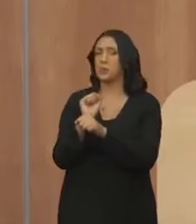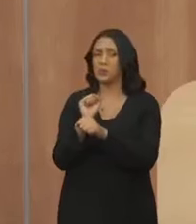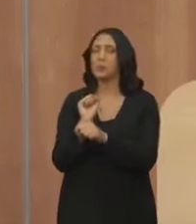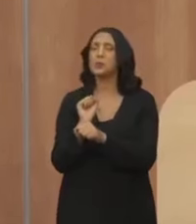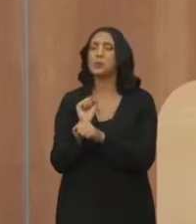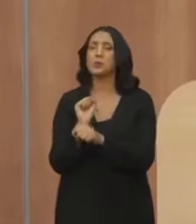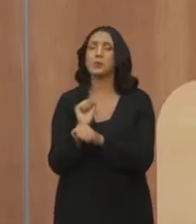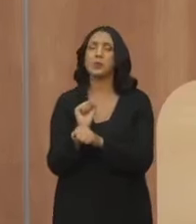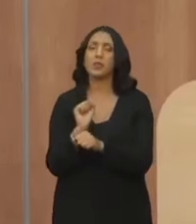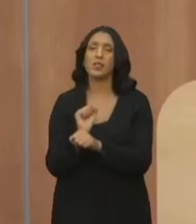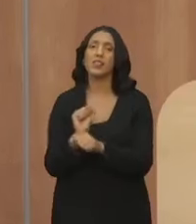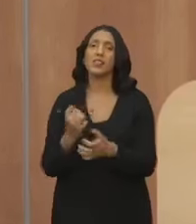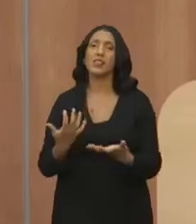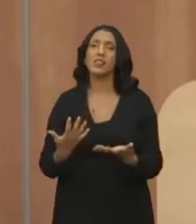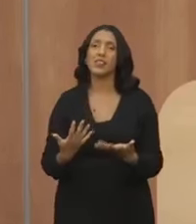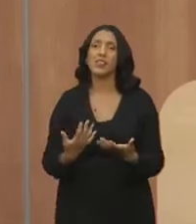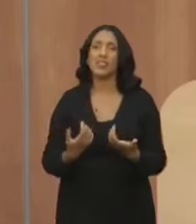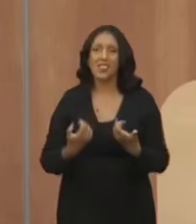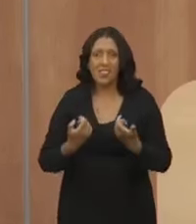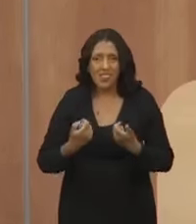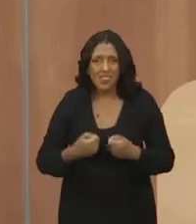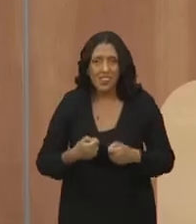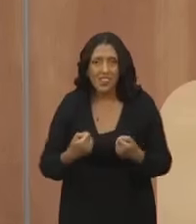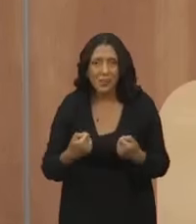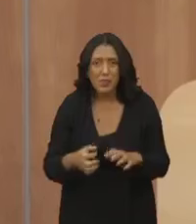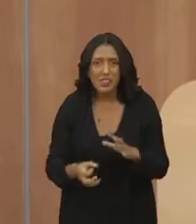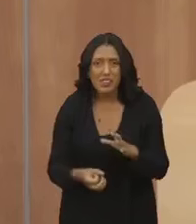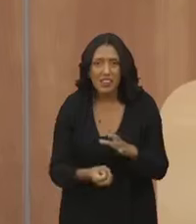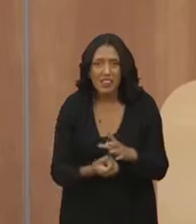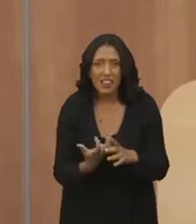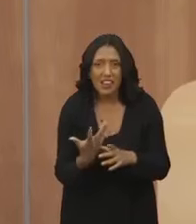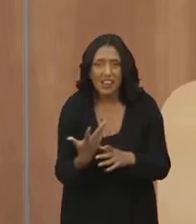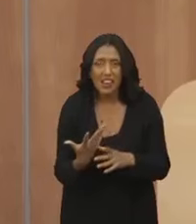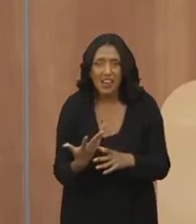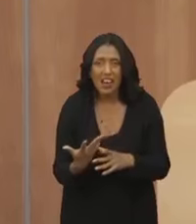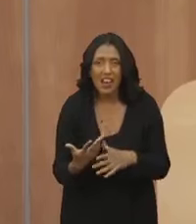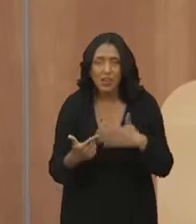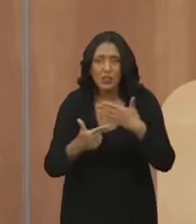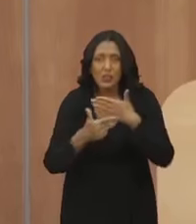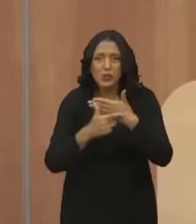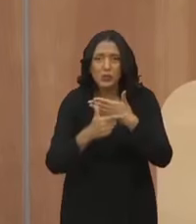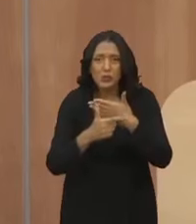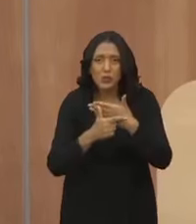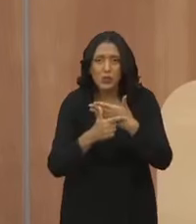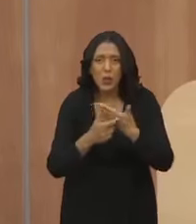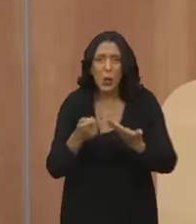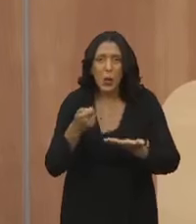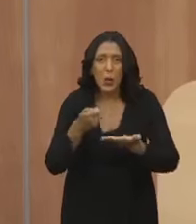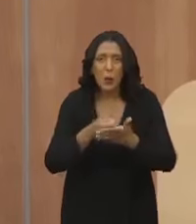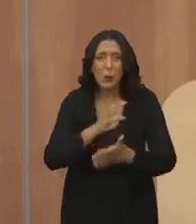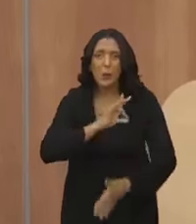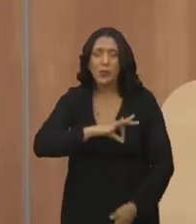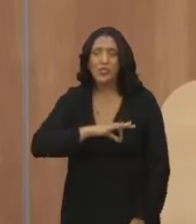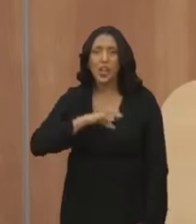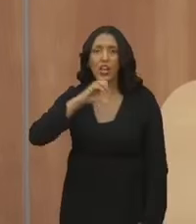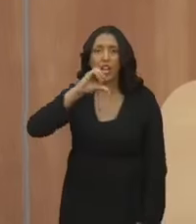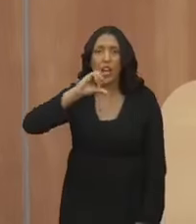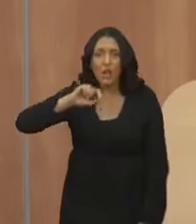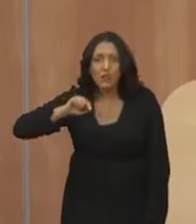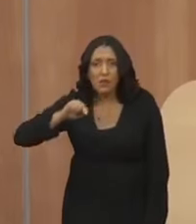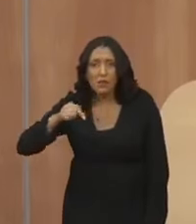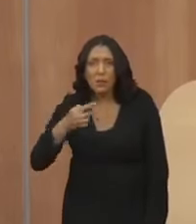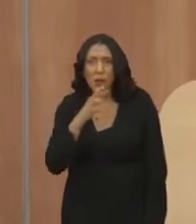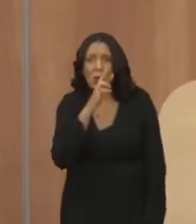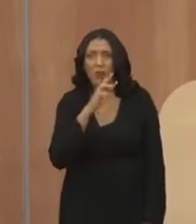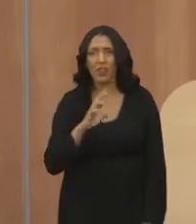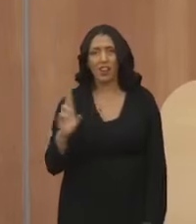qual a situação do Veraneijal? Obviamente que não, porque vocês sabem muito mais do que qualquer